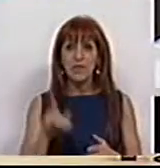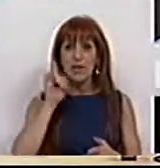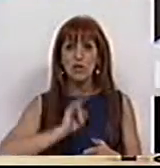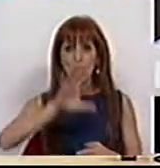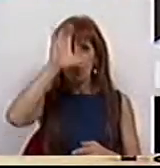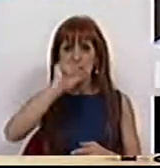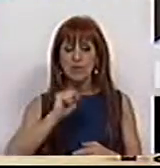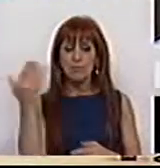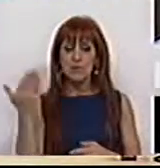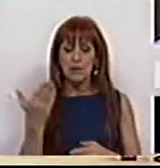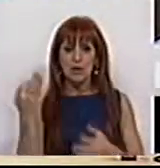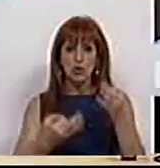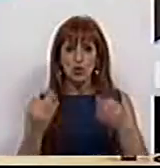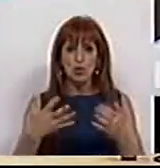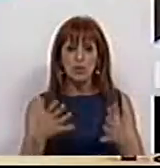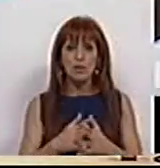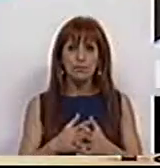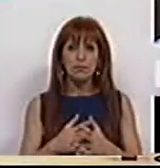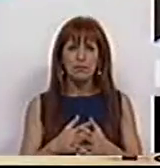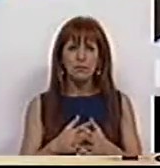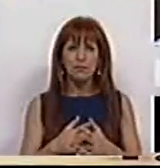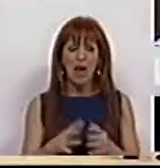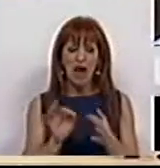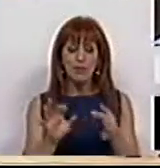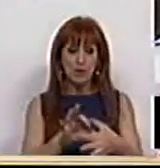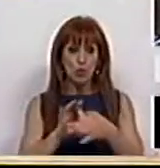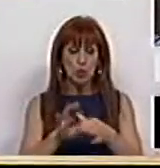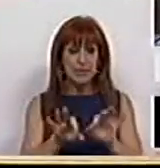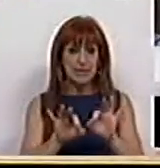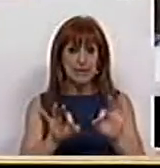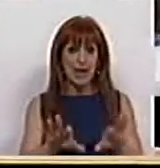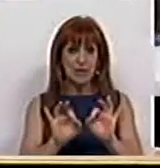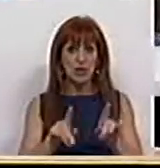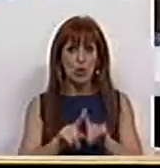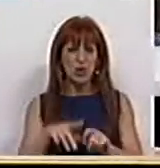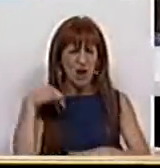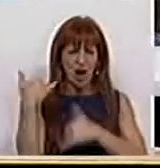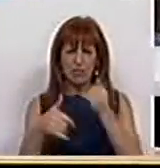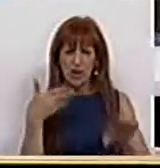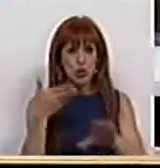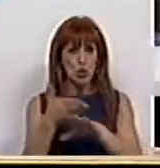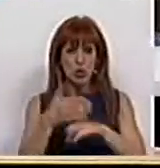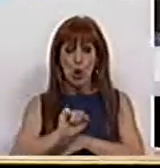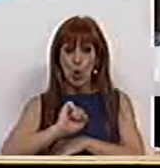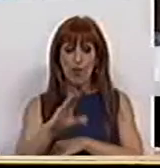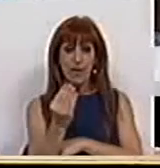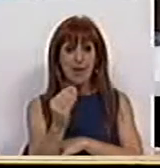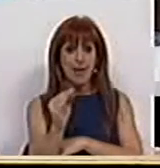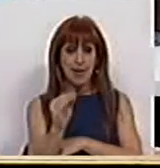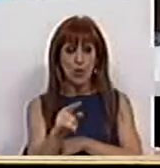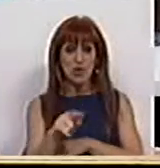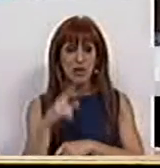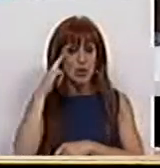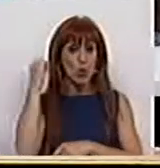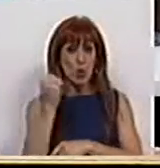Sra. Ministra da Justiça, há um aspecto que nos une certamente. A violência sexual contra as crianças,